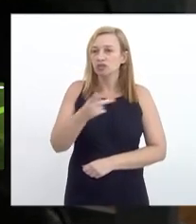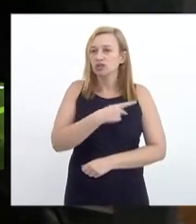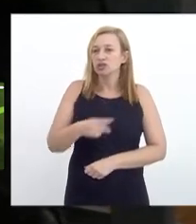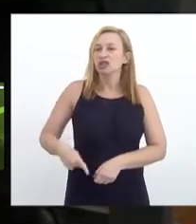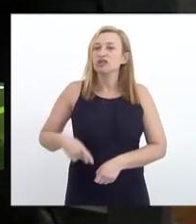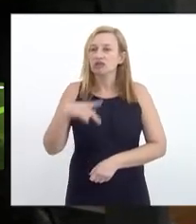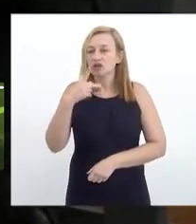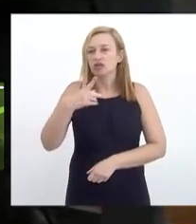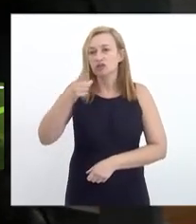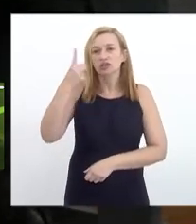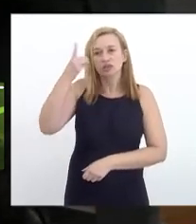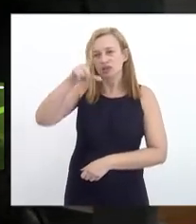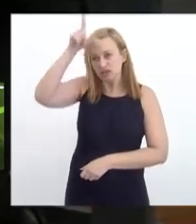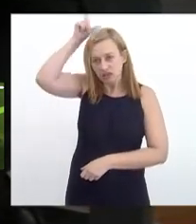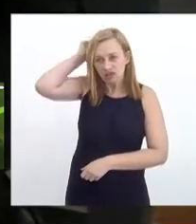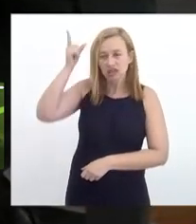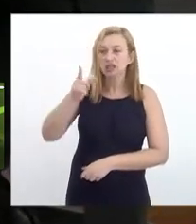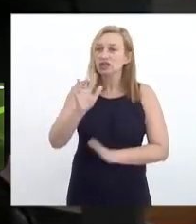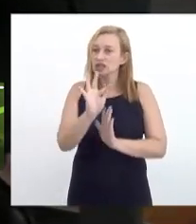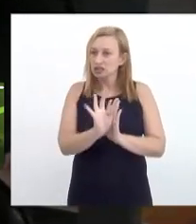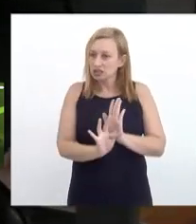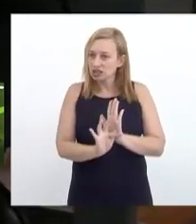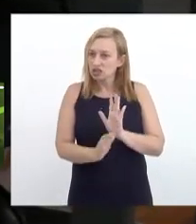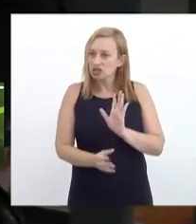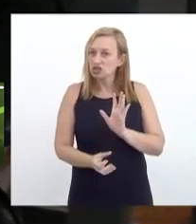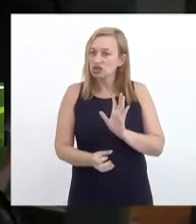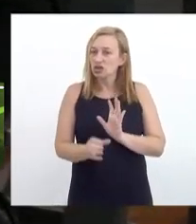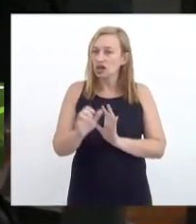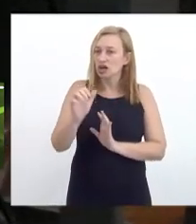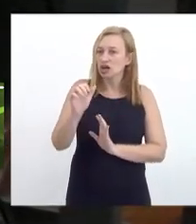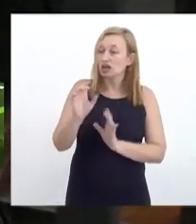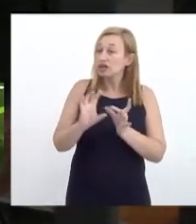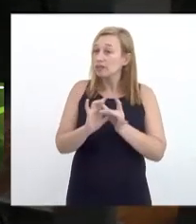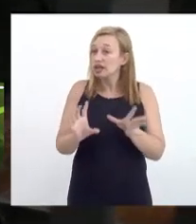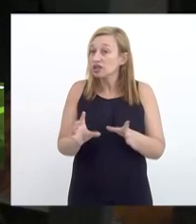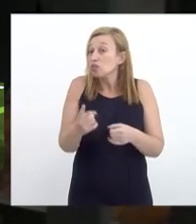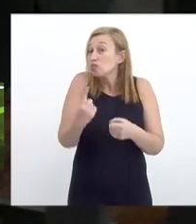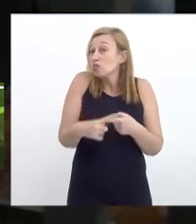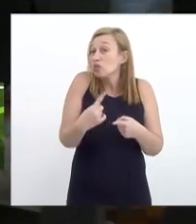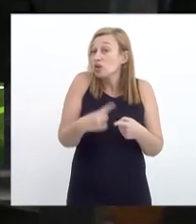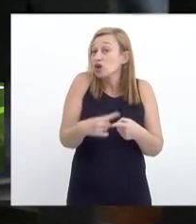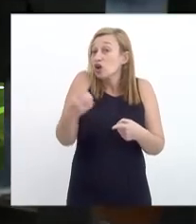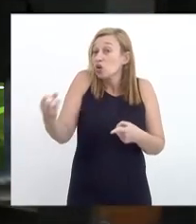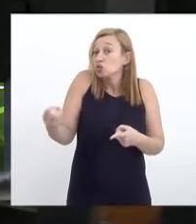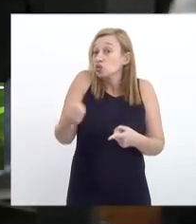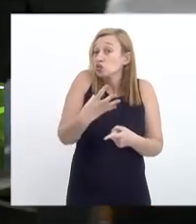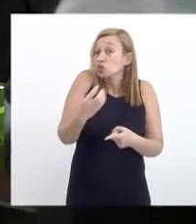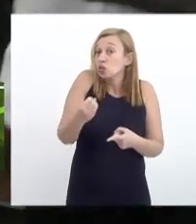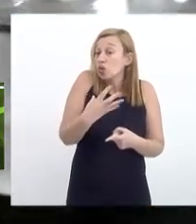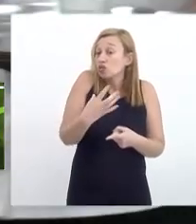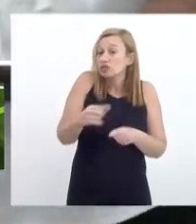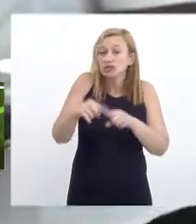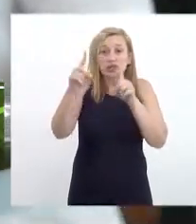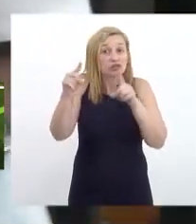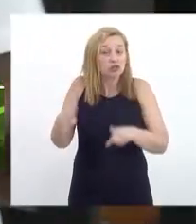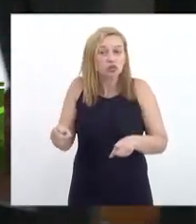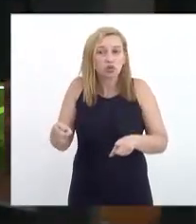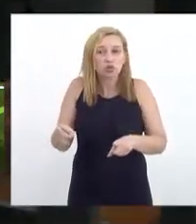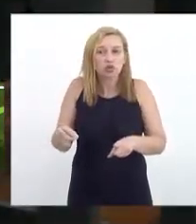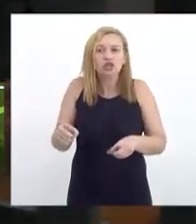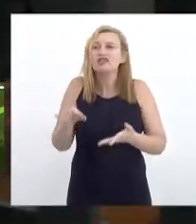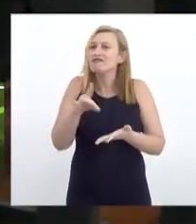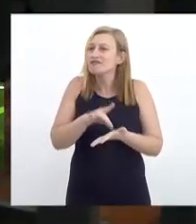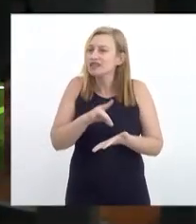Luiz Paulo ali Para que fosse feito Esse texto Ainda que autorizativo Por que? Porque os novos Servidores Eles